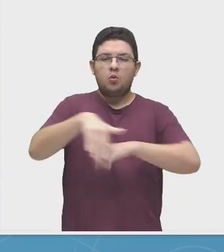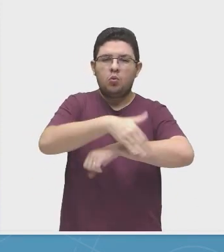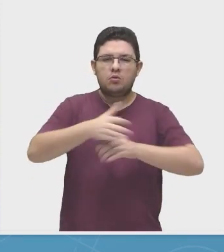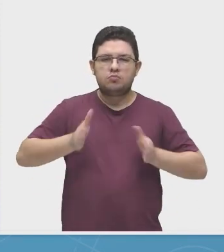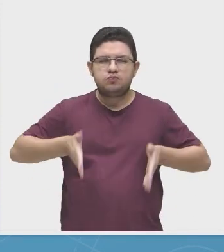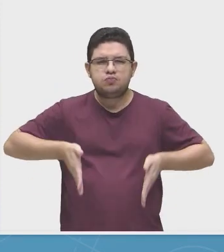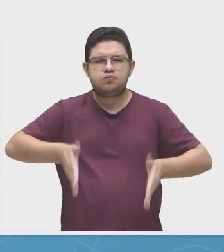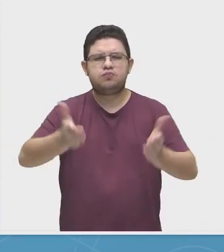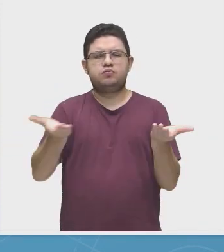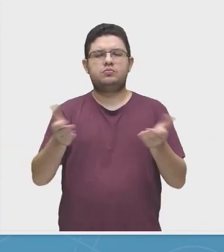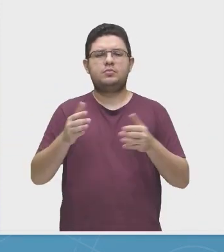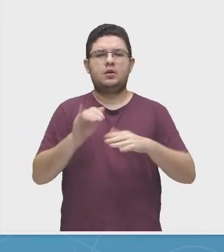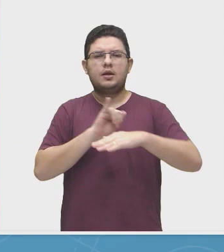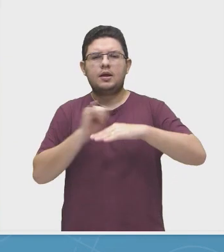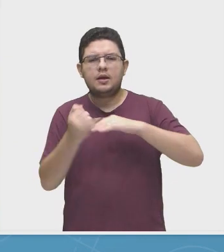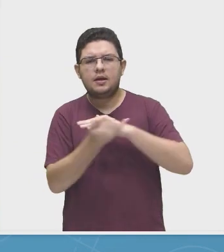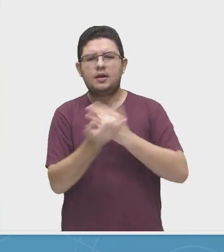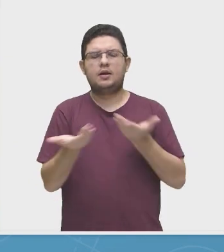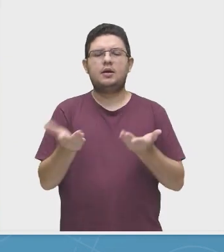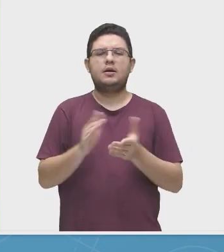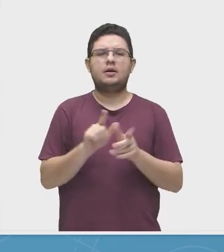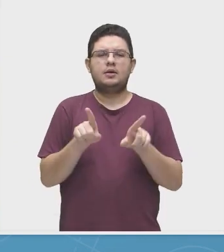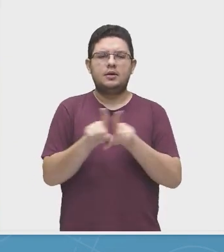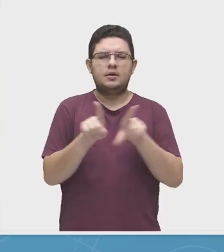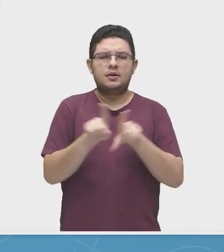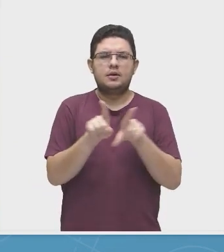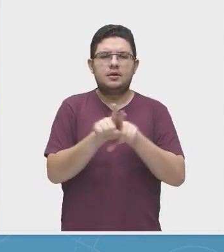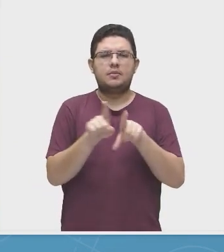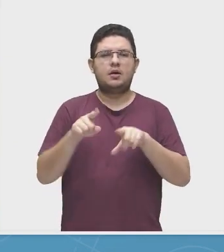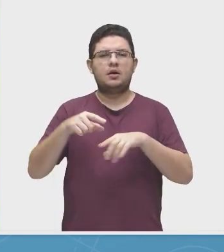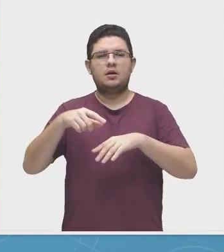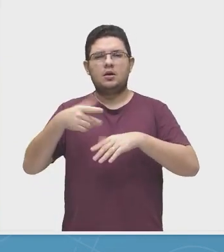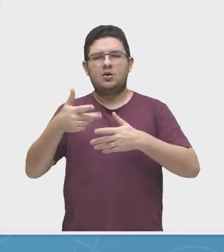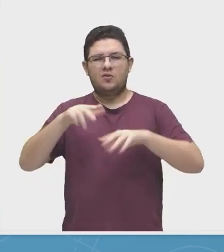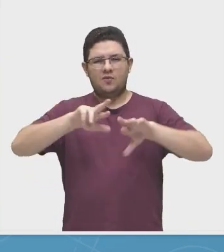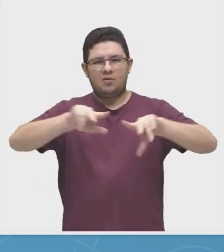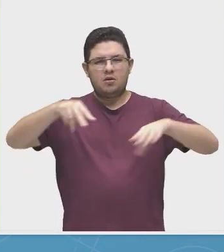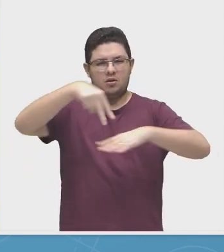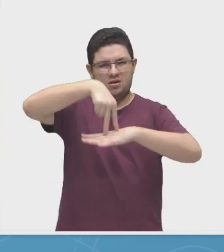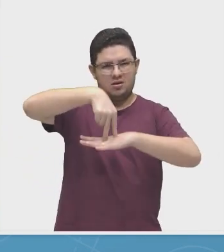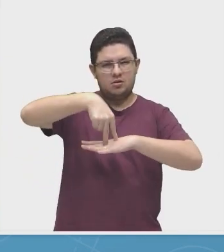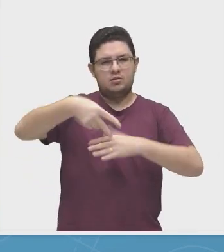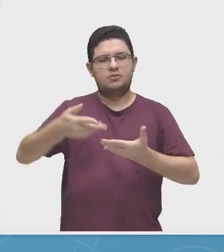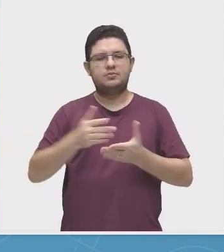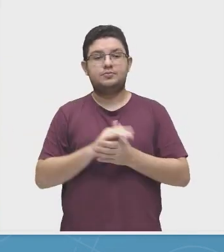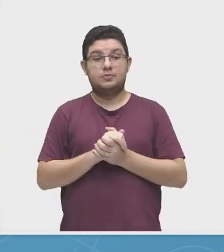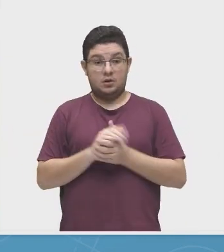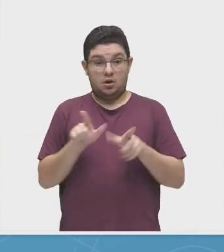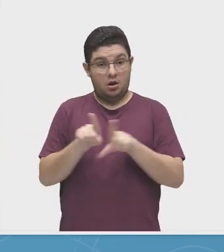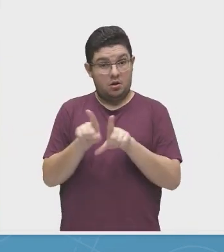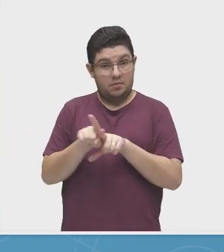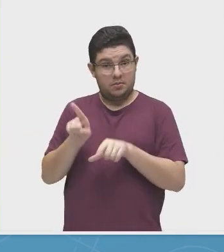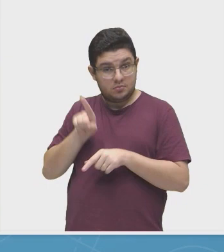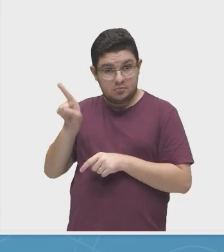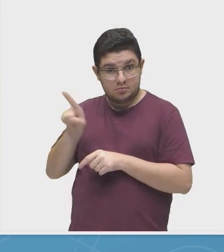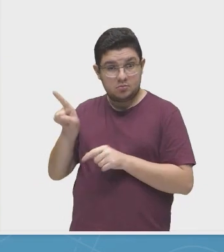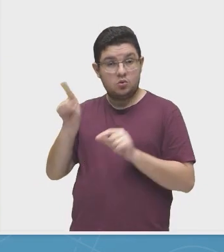né, veículos grandes. Agora aqui, on a ship, no barco, também a